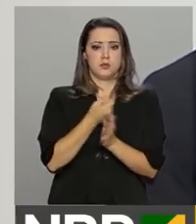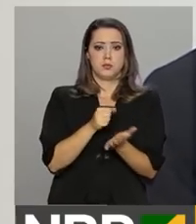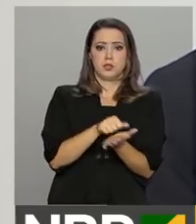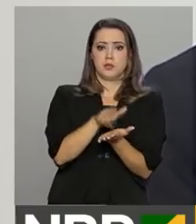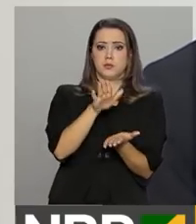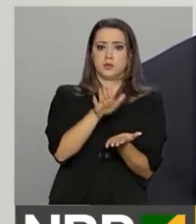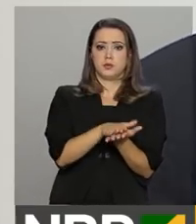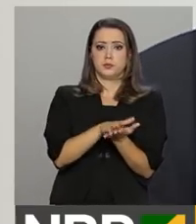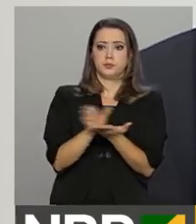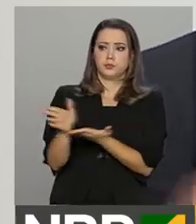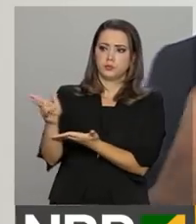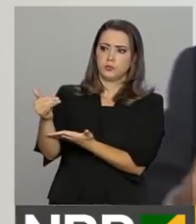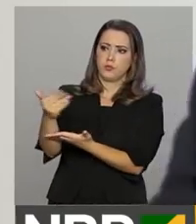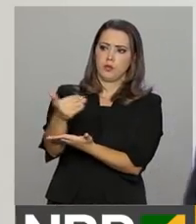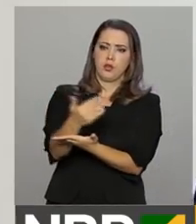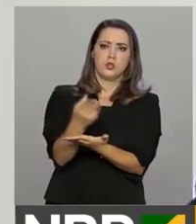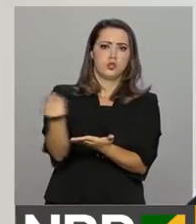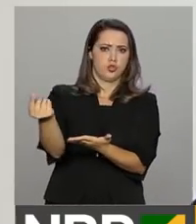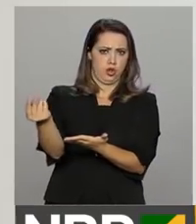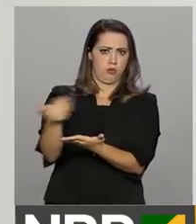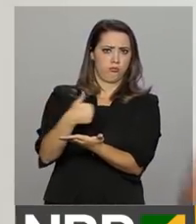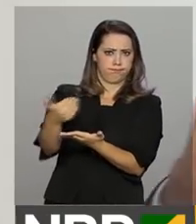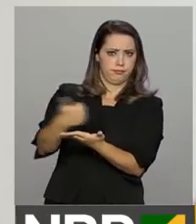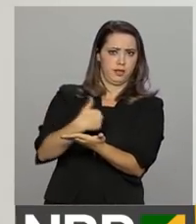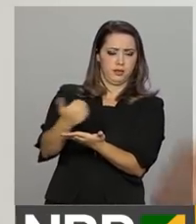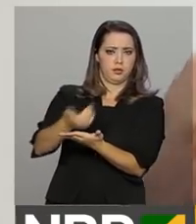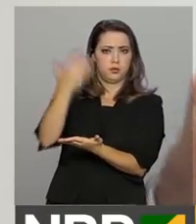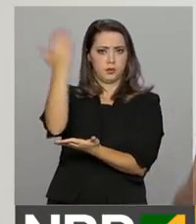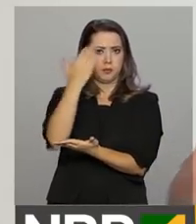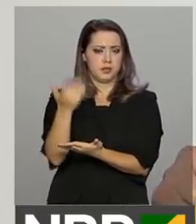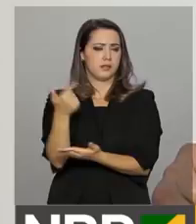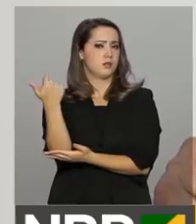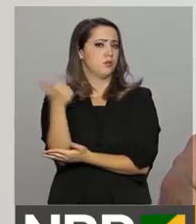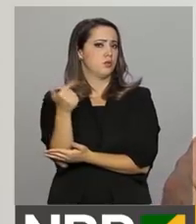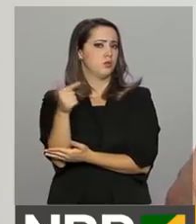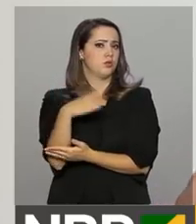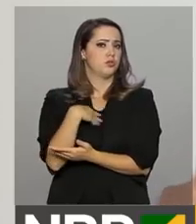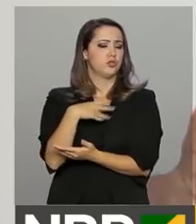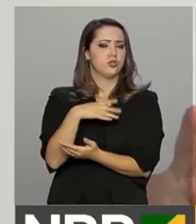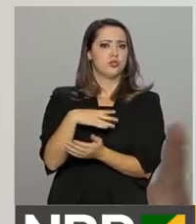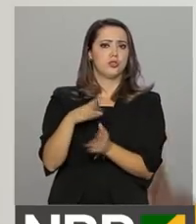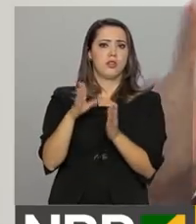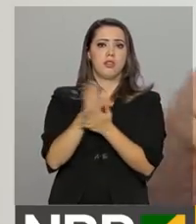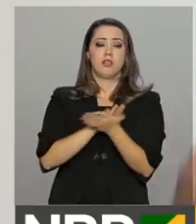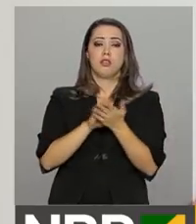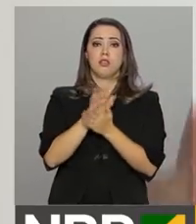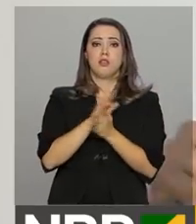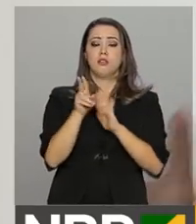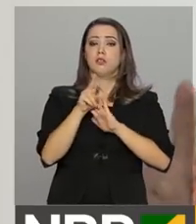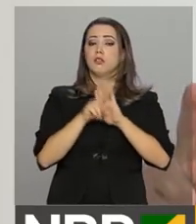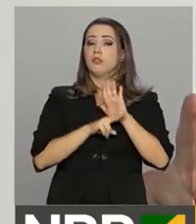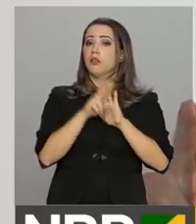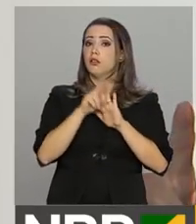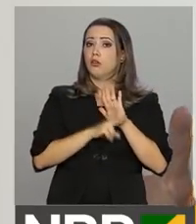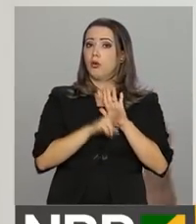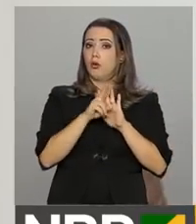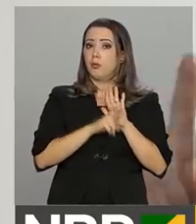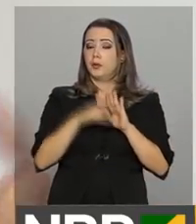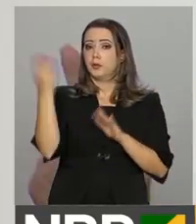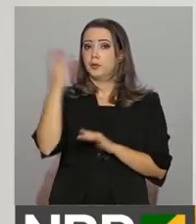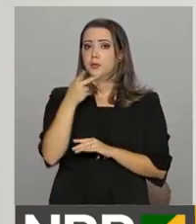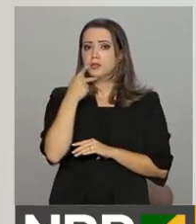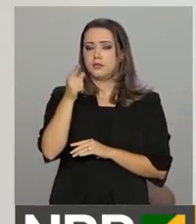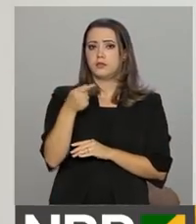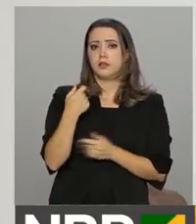da repatriação e não havia notem bem não havia sequer previsão legal para a repartição da multa é